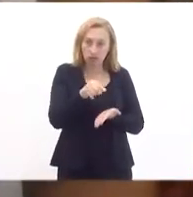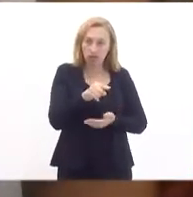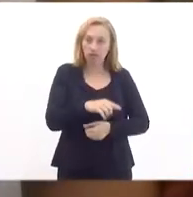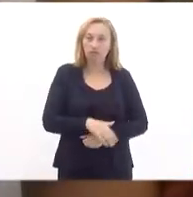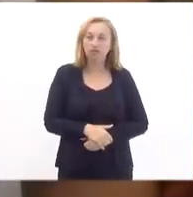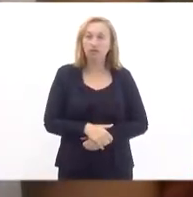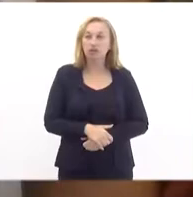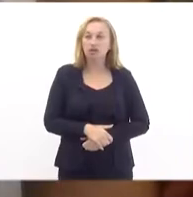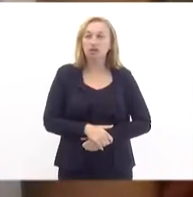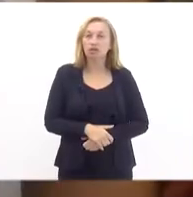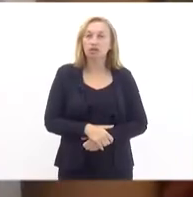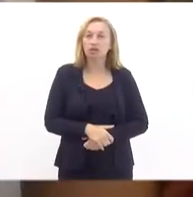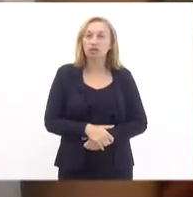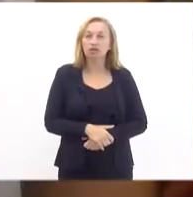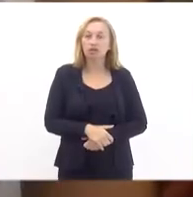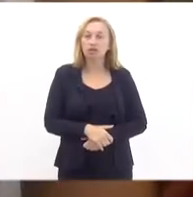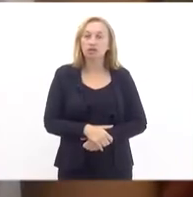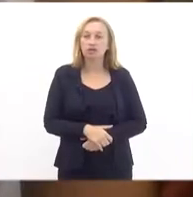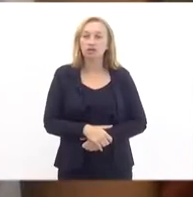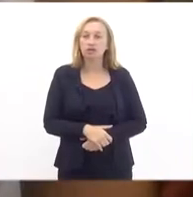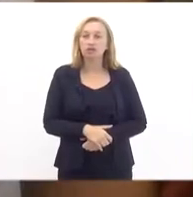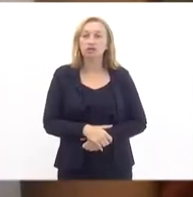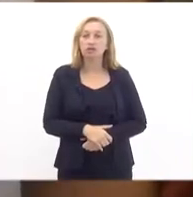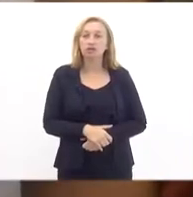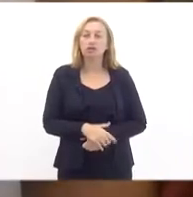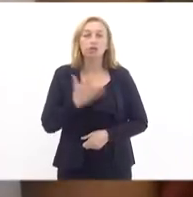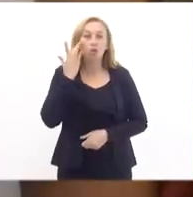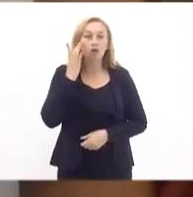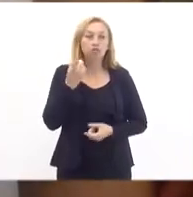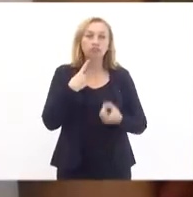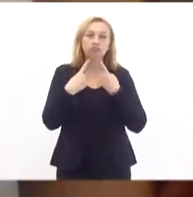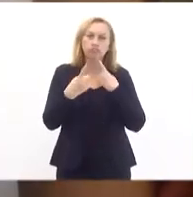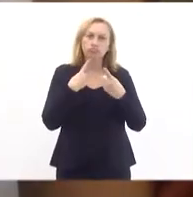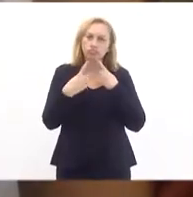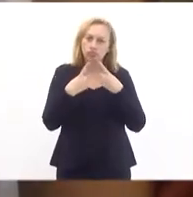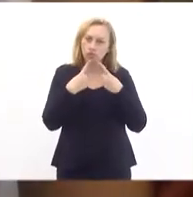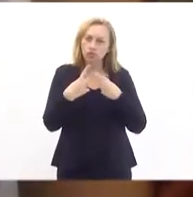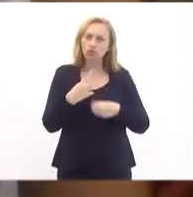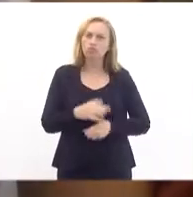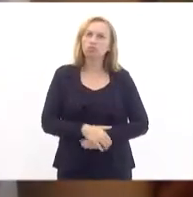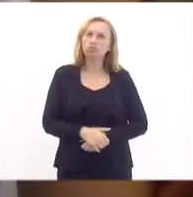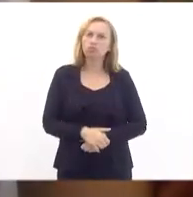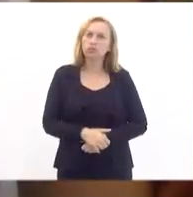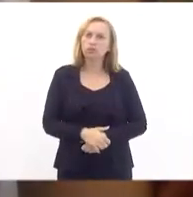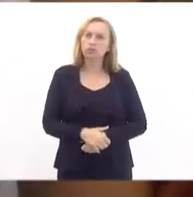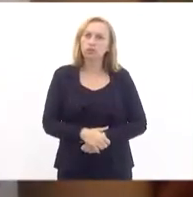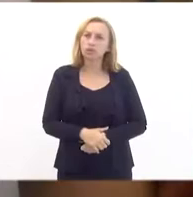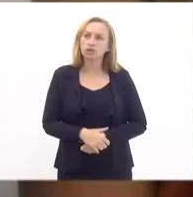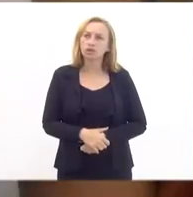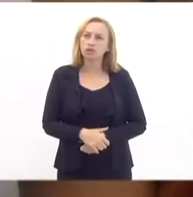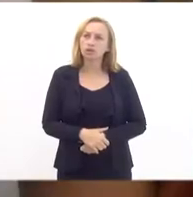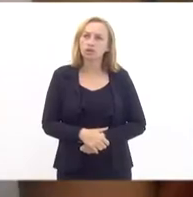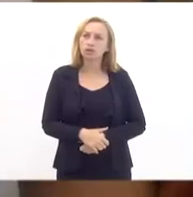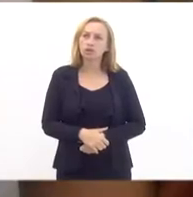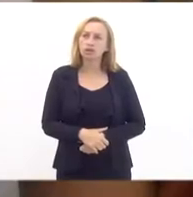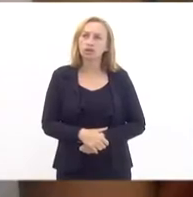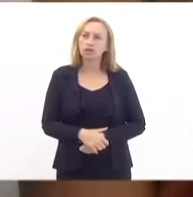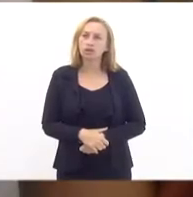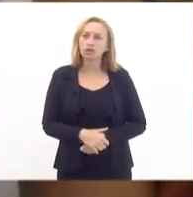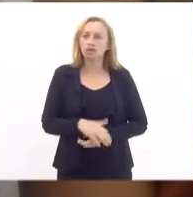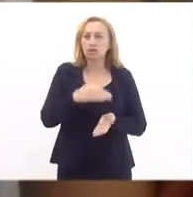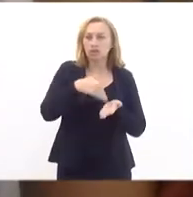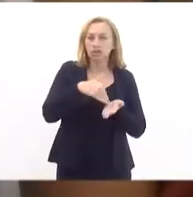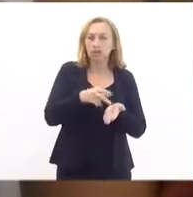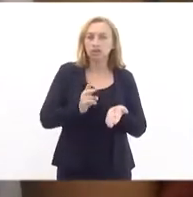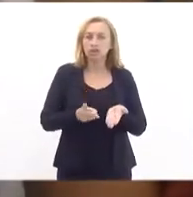contrato. Enfim, eu acho que é uma discussão que cabe, né? E que a secretaria vai estar sempre à